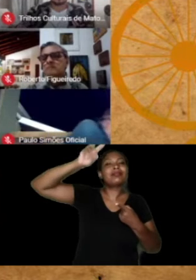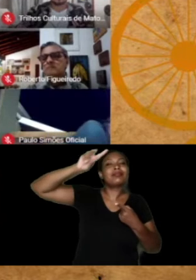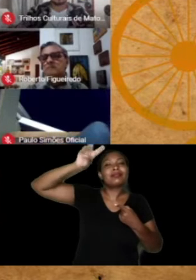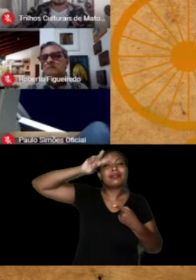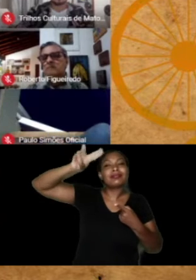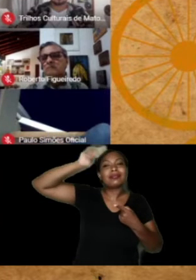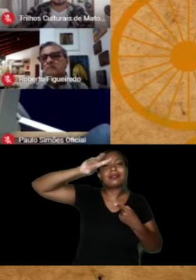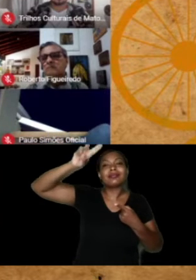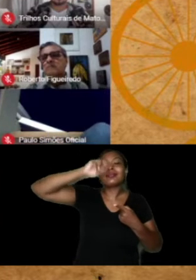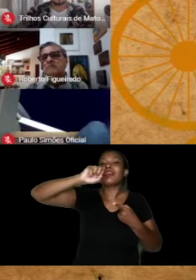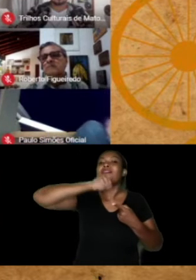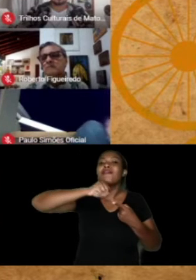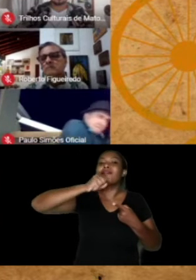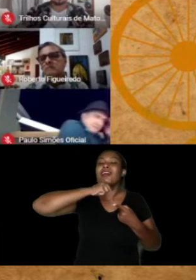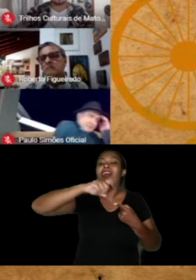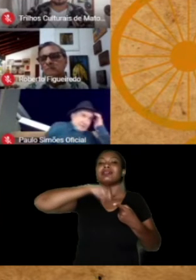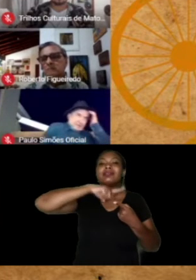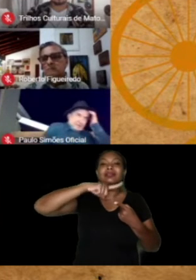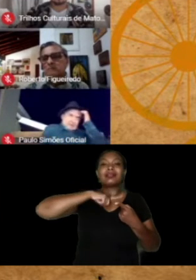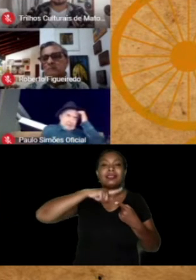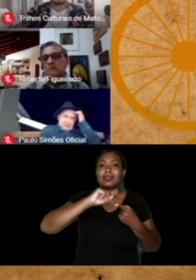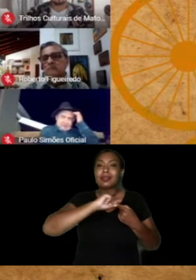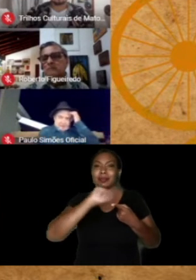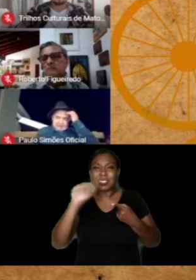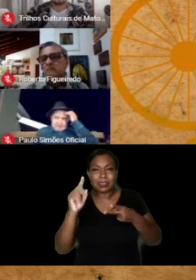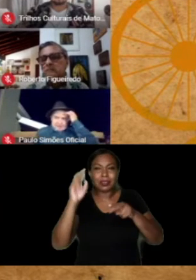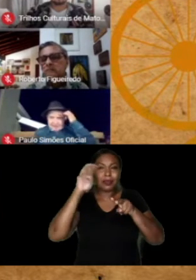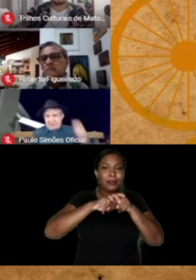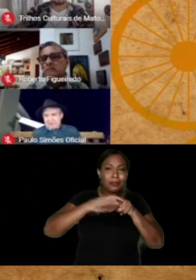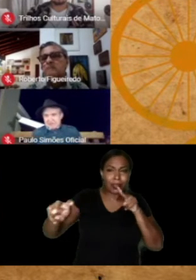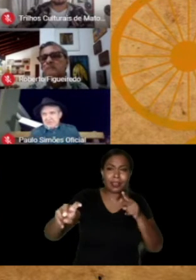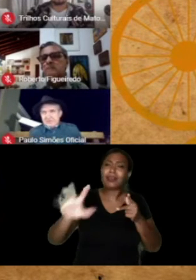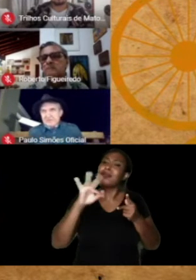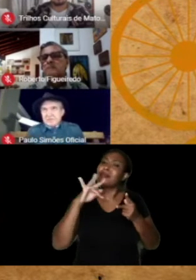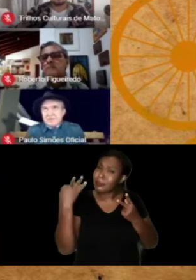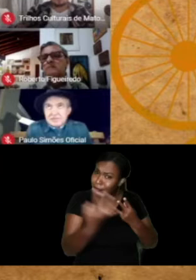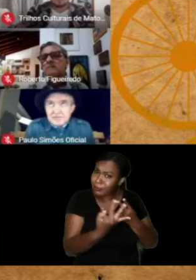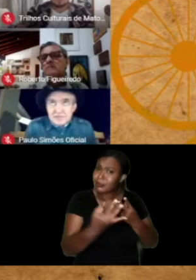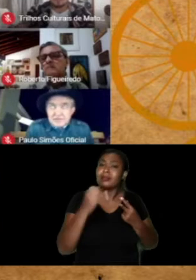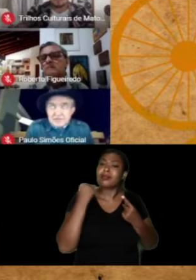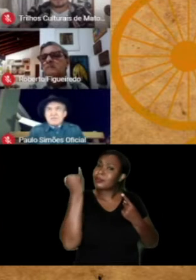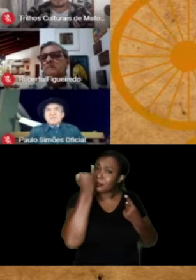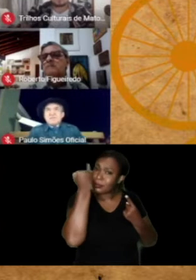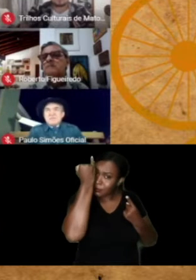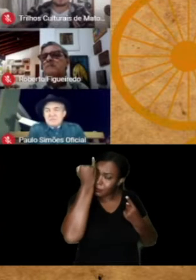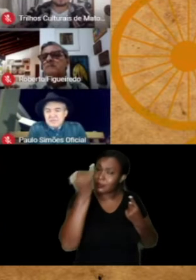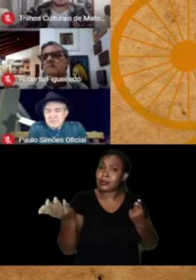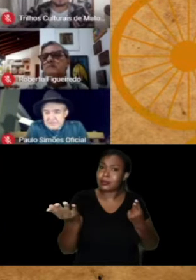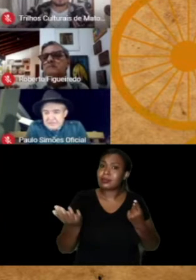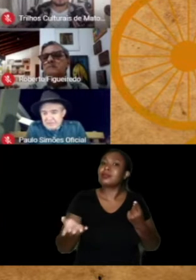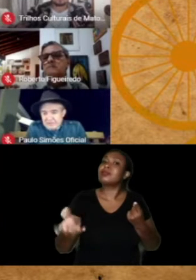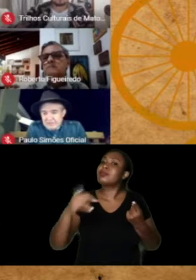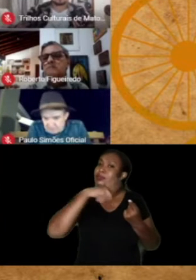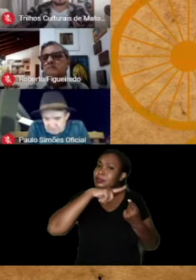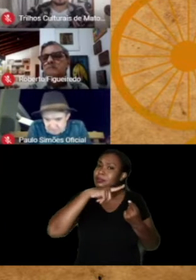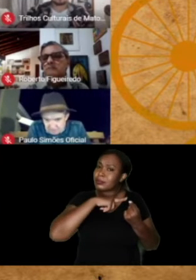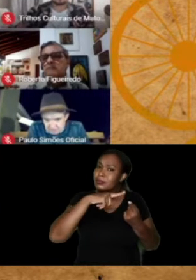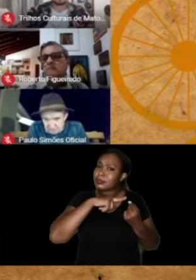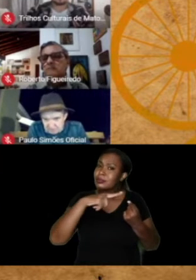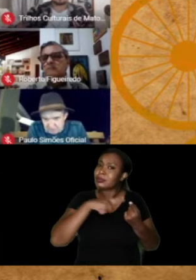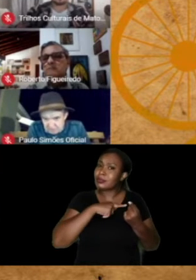aqui. E não só do ferroviário, da família, sabe? Vamos fazer isso em